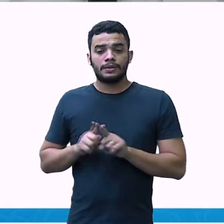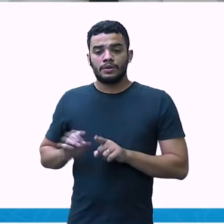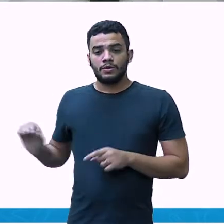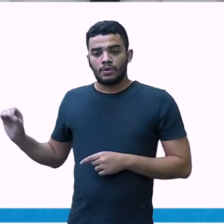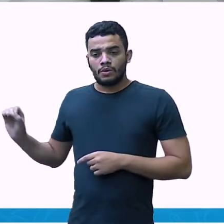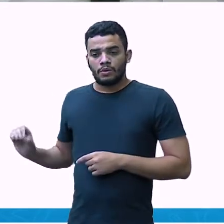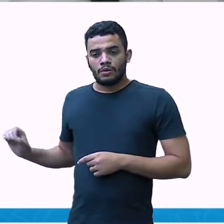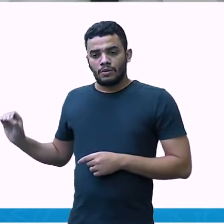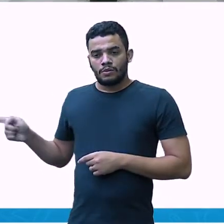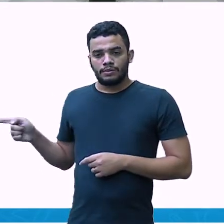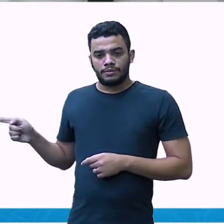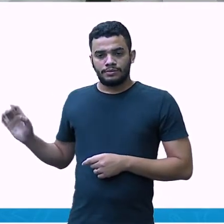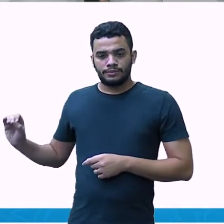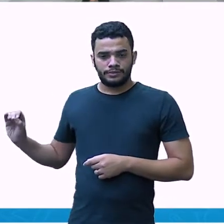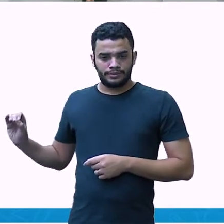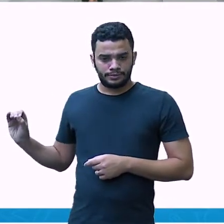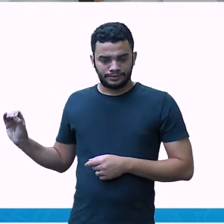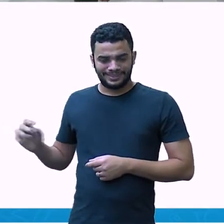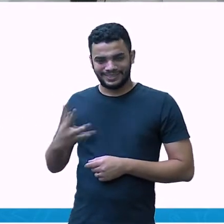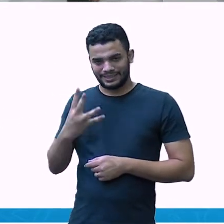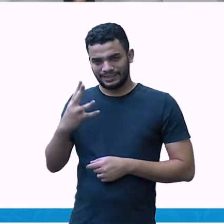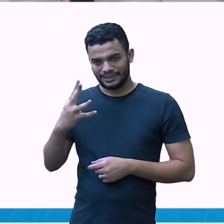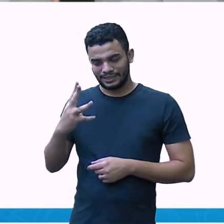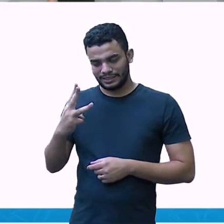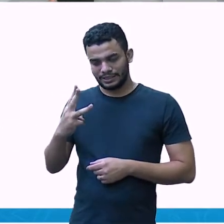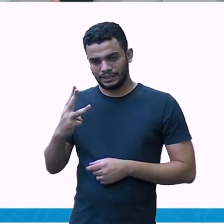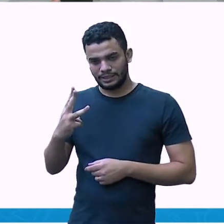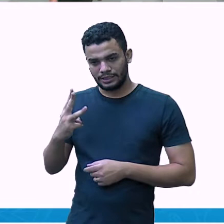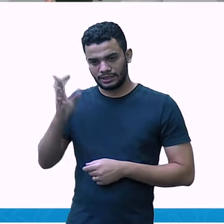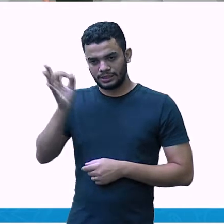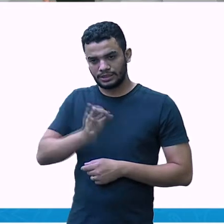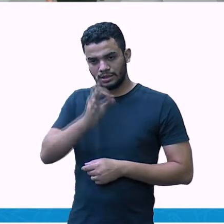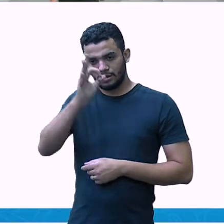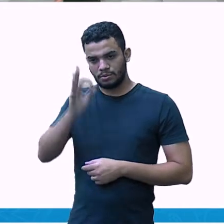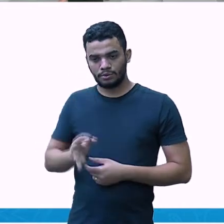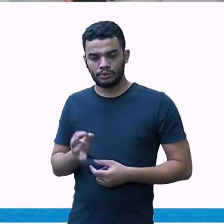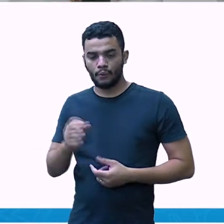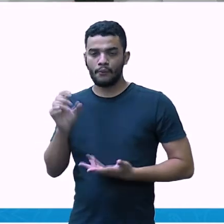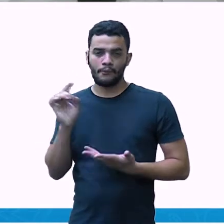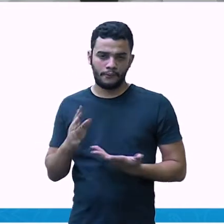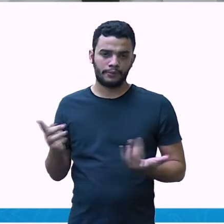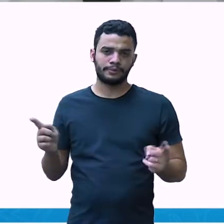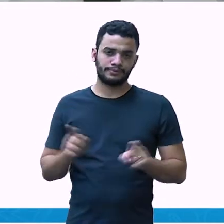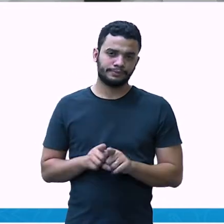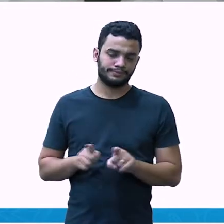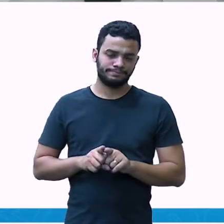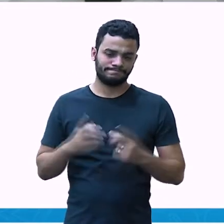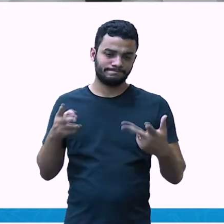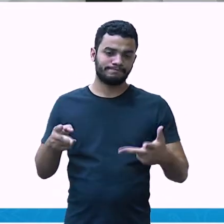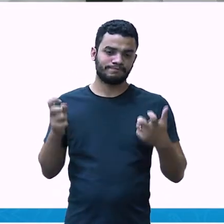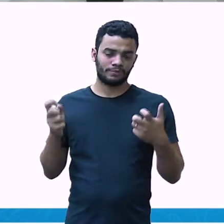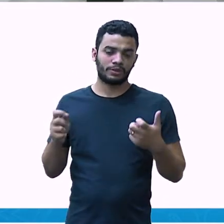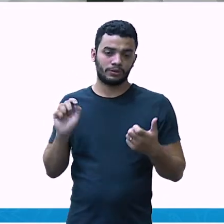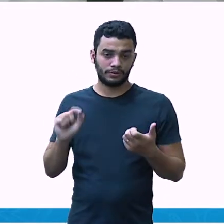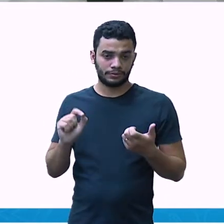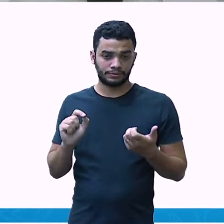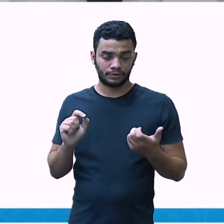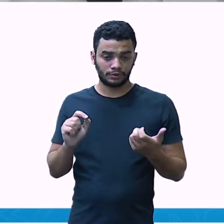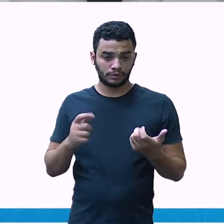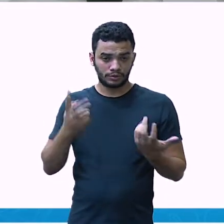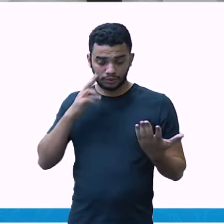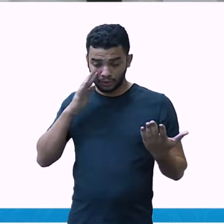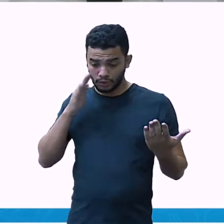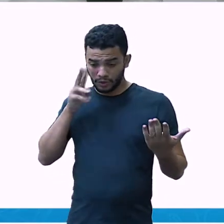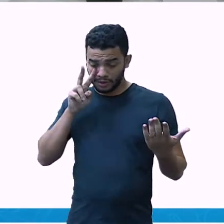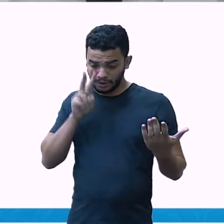Oceania, 71 para 74, um acréscimo de 3%. Viram? Então, o gráfico você vai